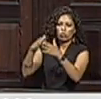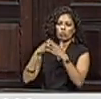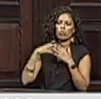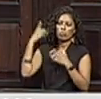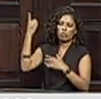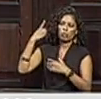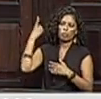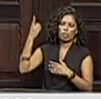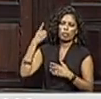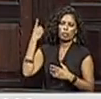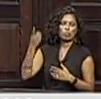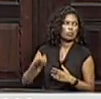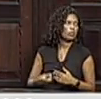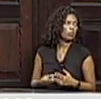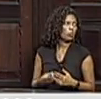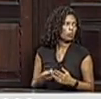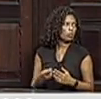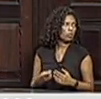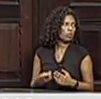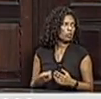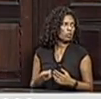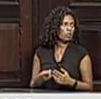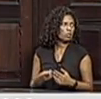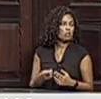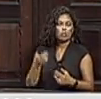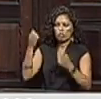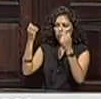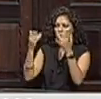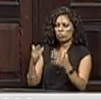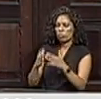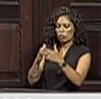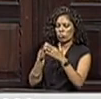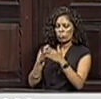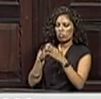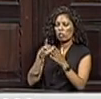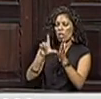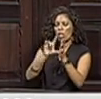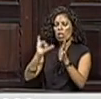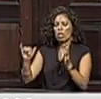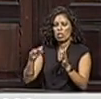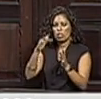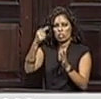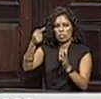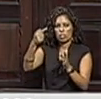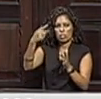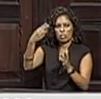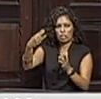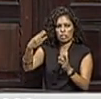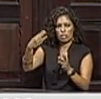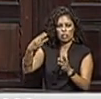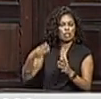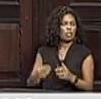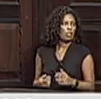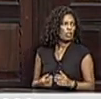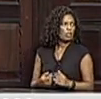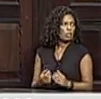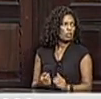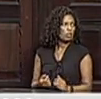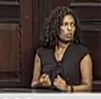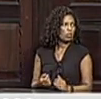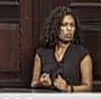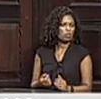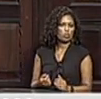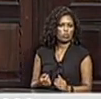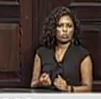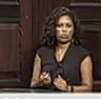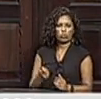Deputado, em votação a emenda 73. Senhores que aprovam nessa comissão, rejeitado. Nominal, presidente. Nominal?